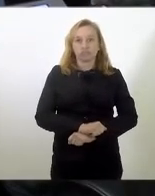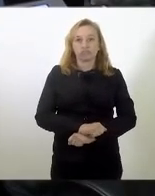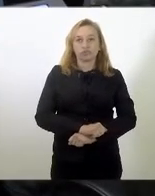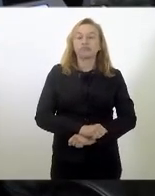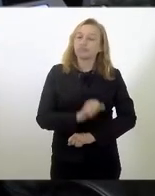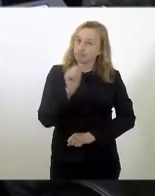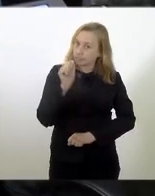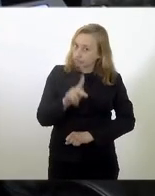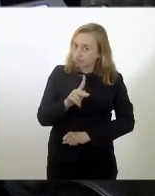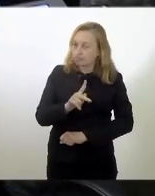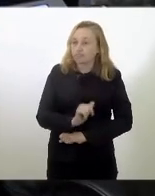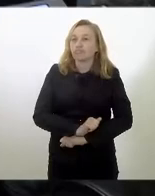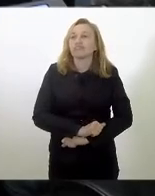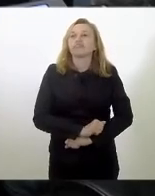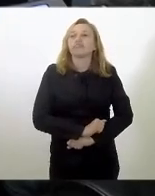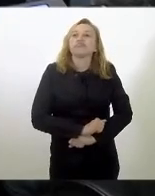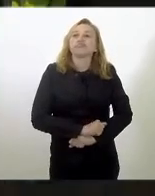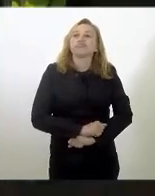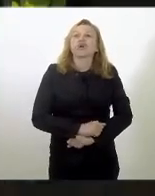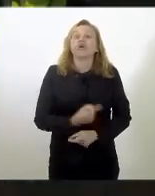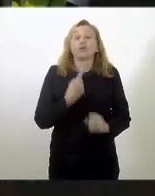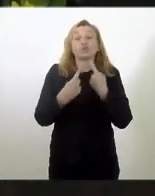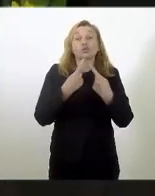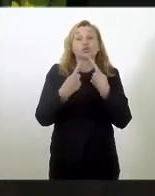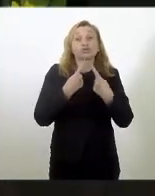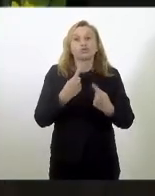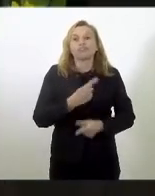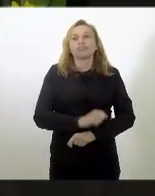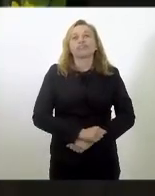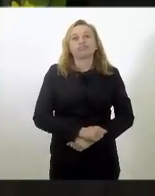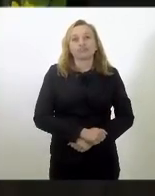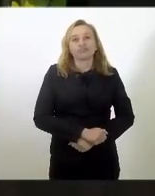Ok. Em discussão.